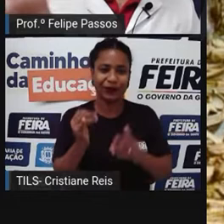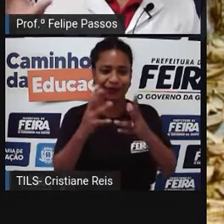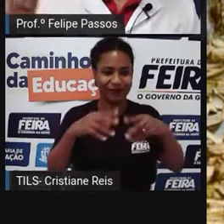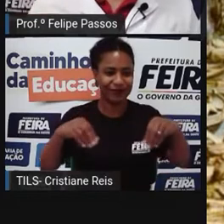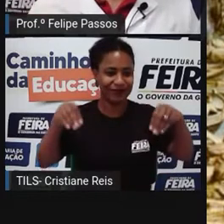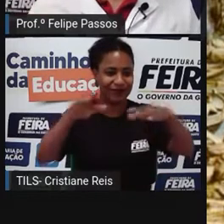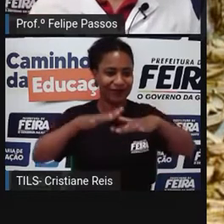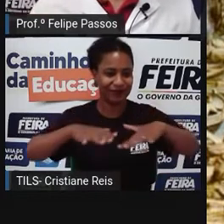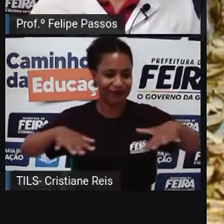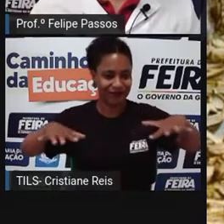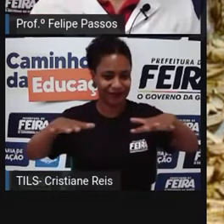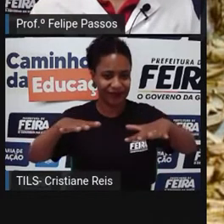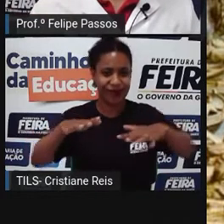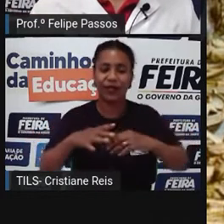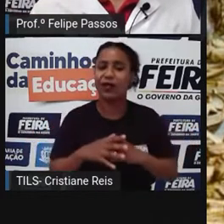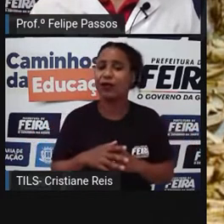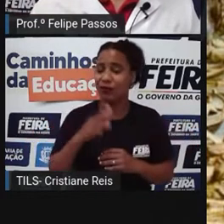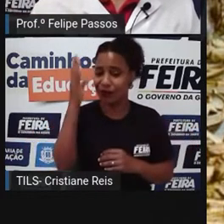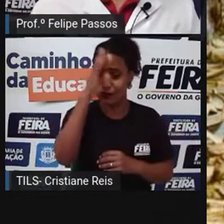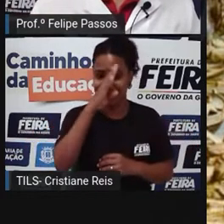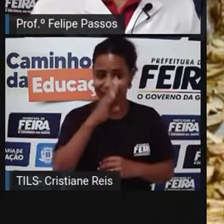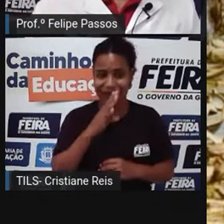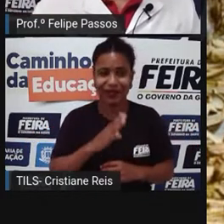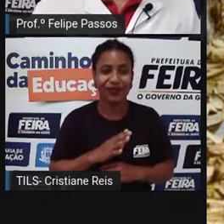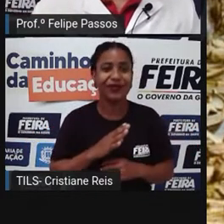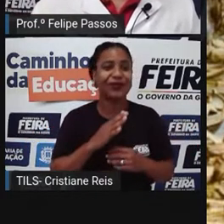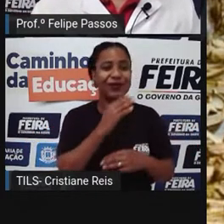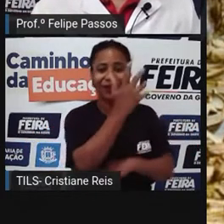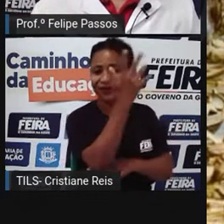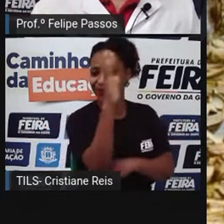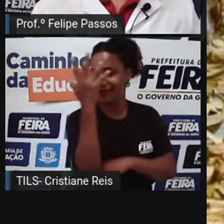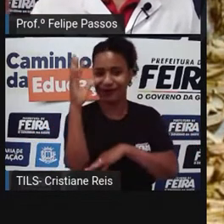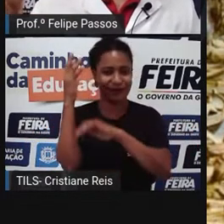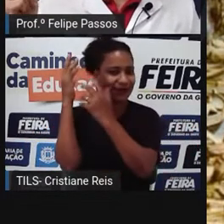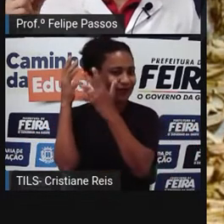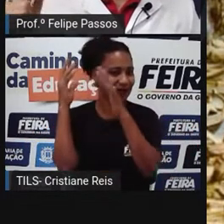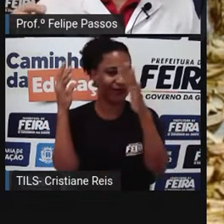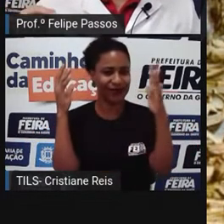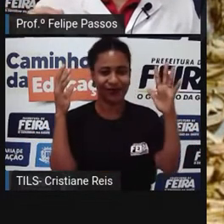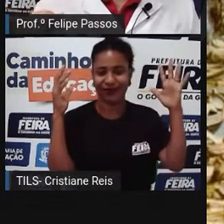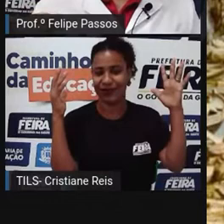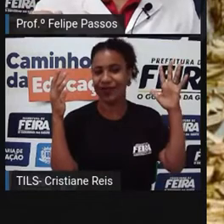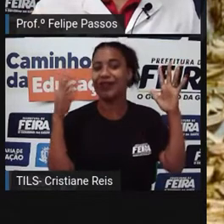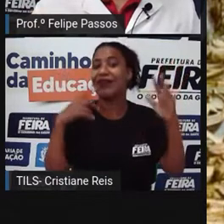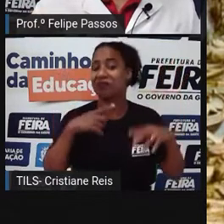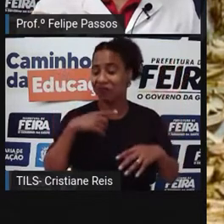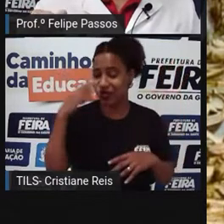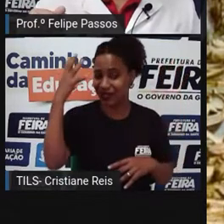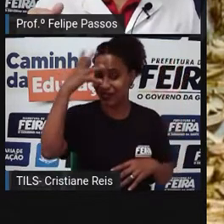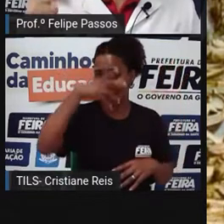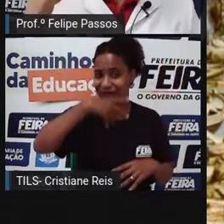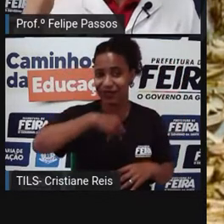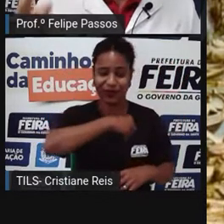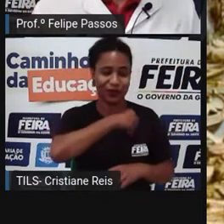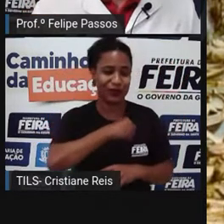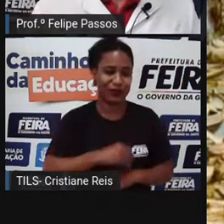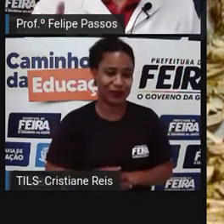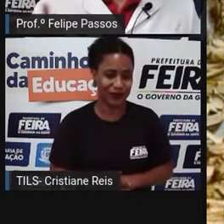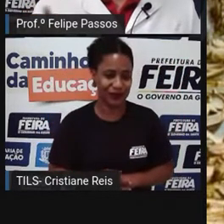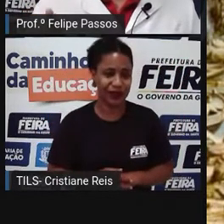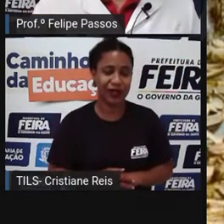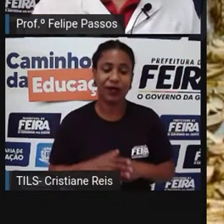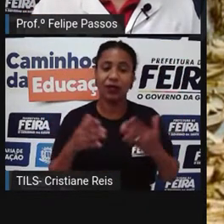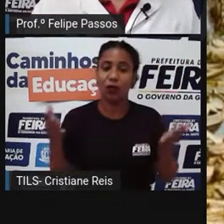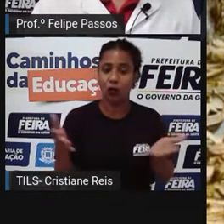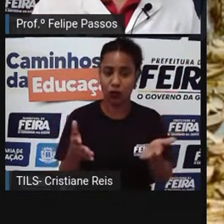ele já é meio que um paraíso, né? A gente hoje tem um turismo muito forte, mas desde que o território foi ocupado,